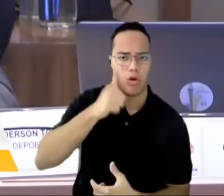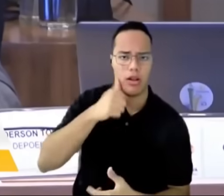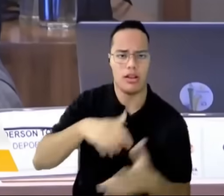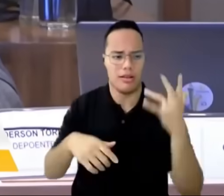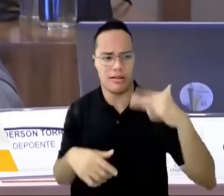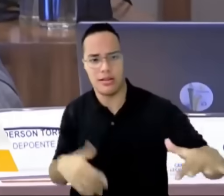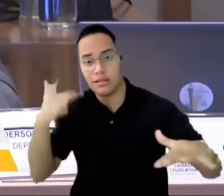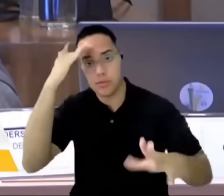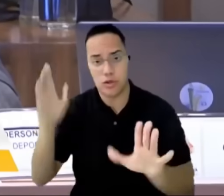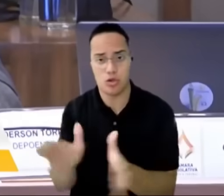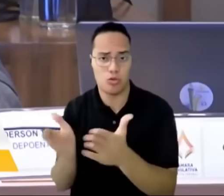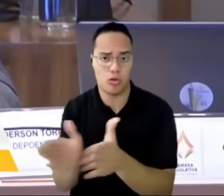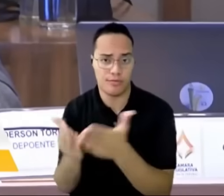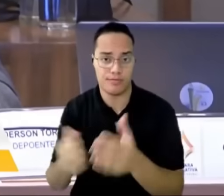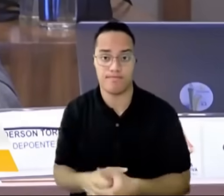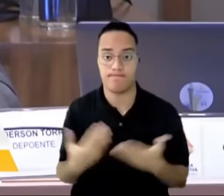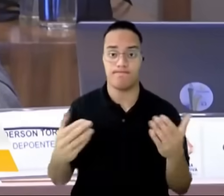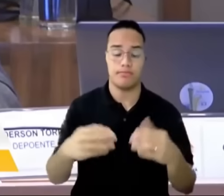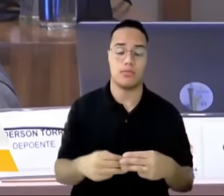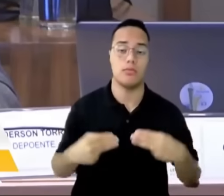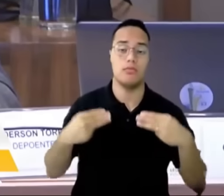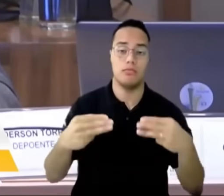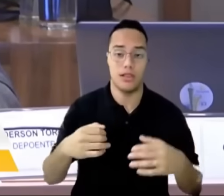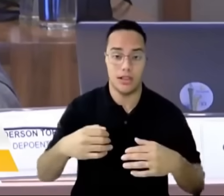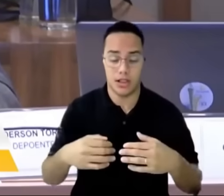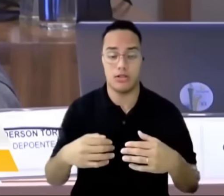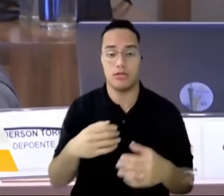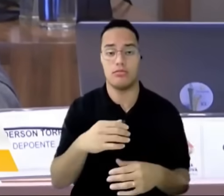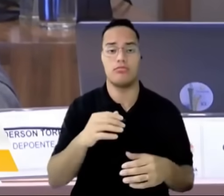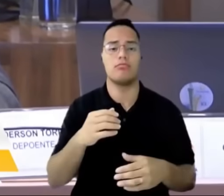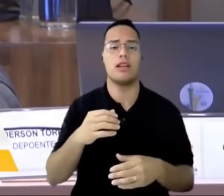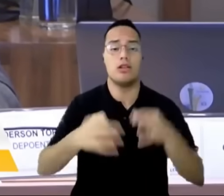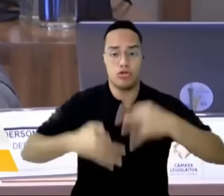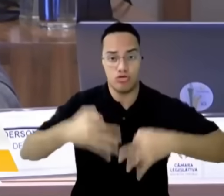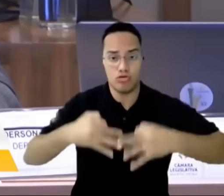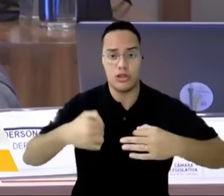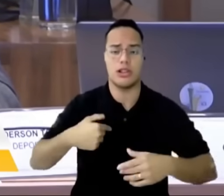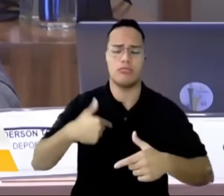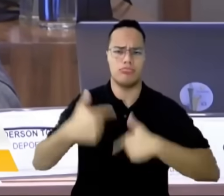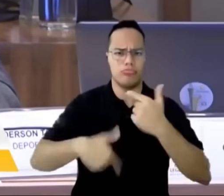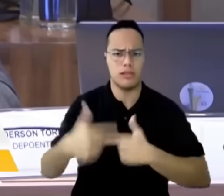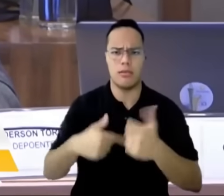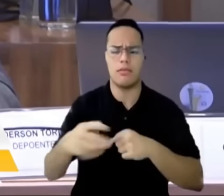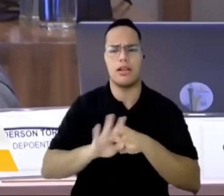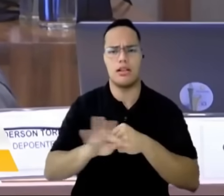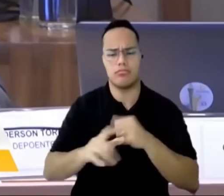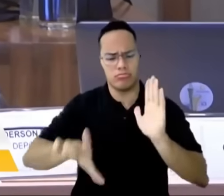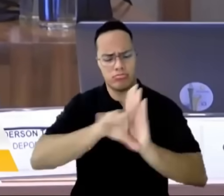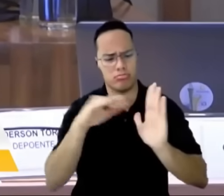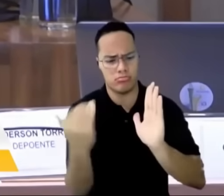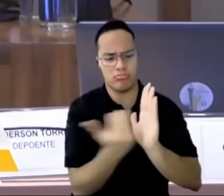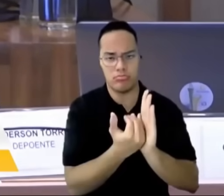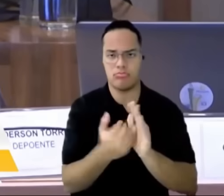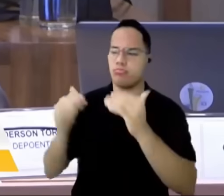foi essa gente. E agora mais essa informação vem a público e o Anderson Torres